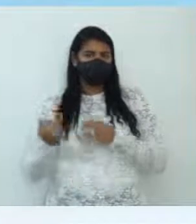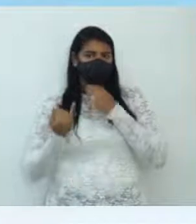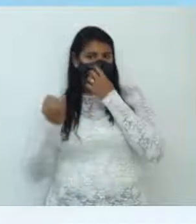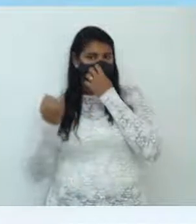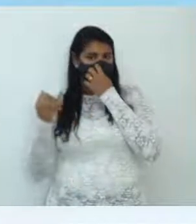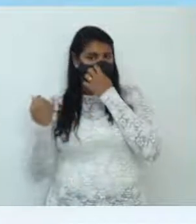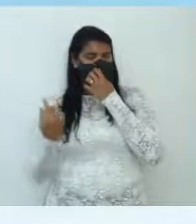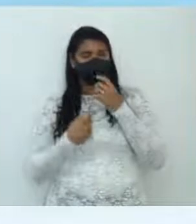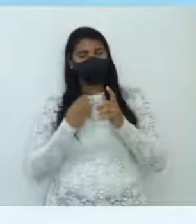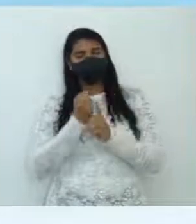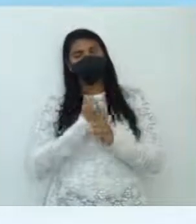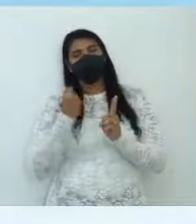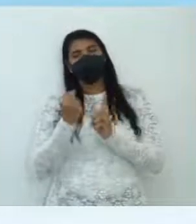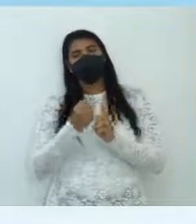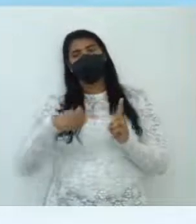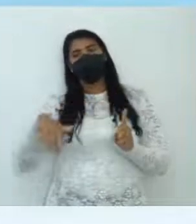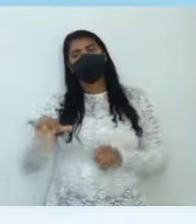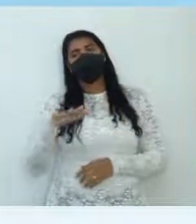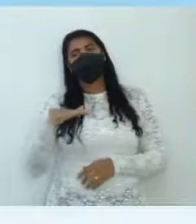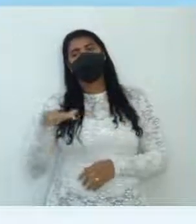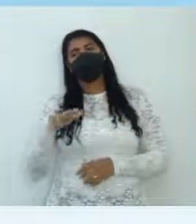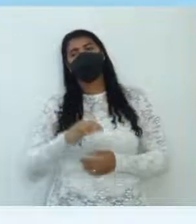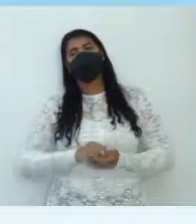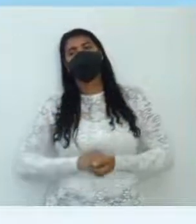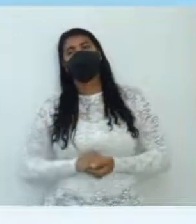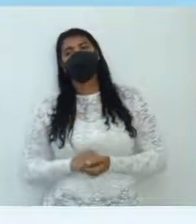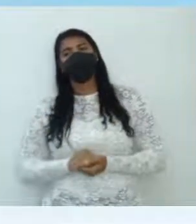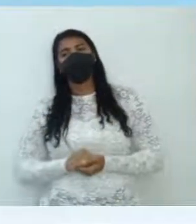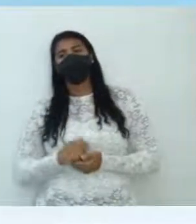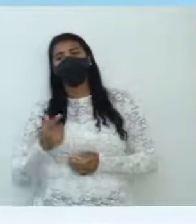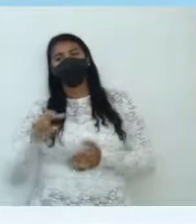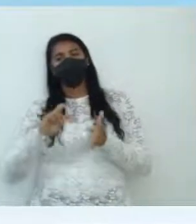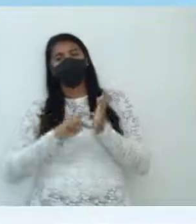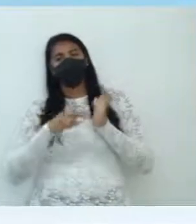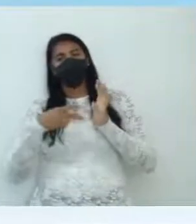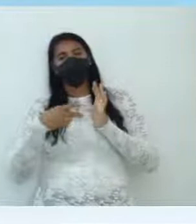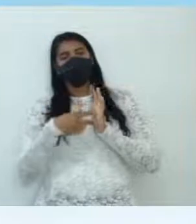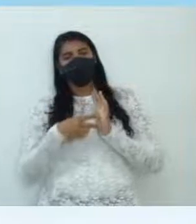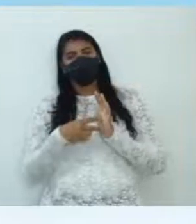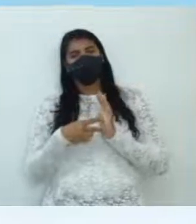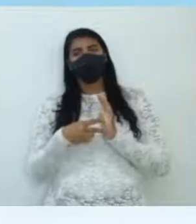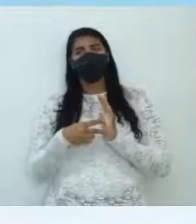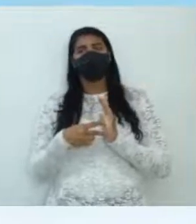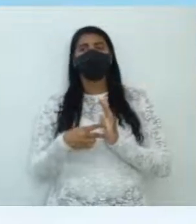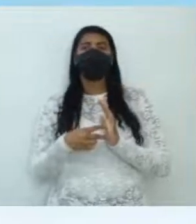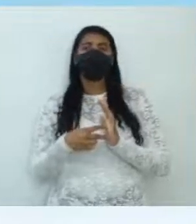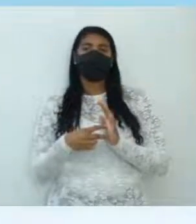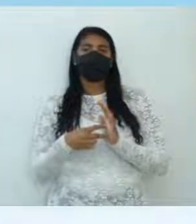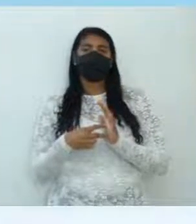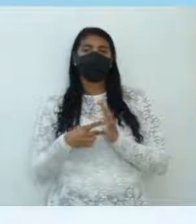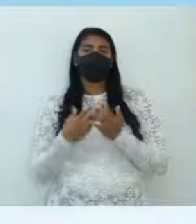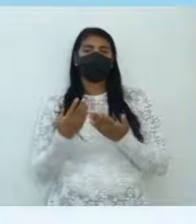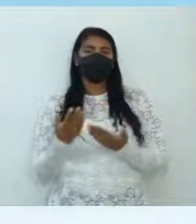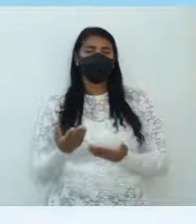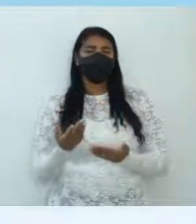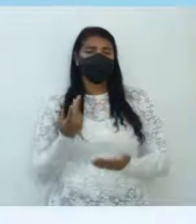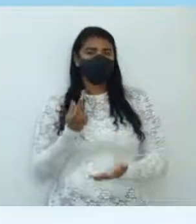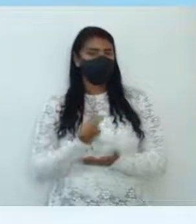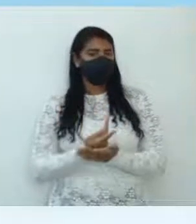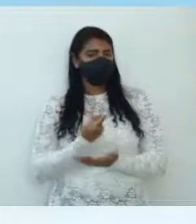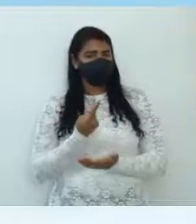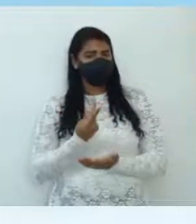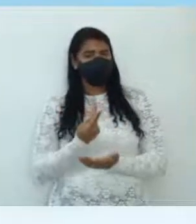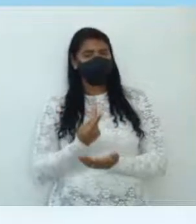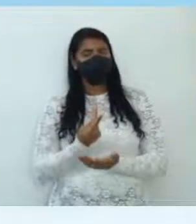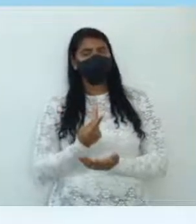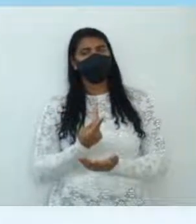para a nossa sociedade. Mas isso daí não significa, no entanto, que ela deva ser ali, realizada de